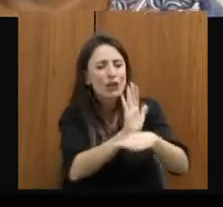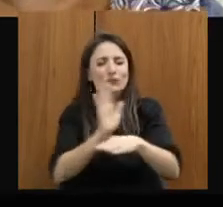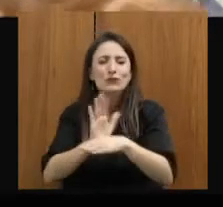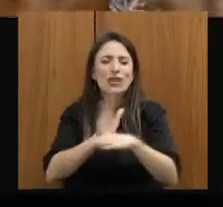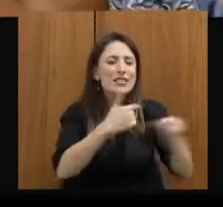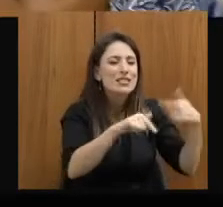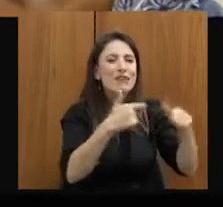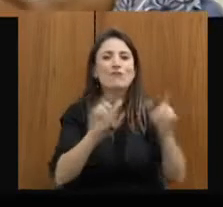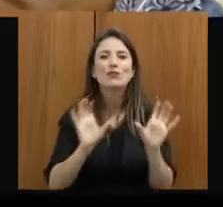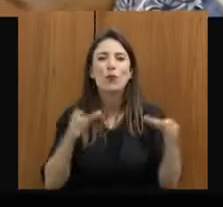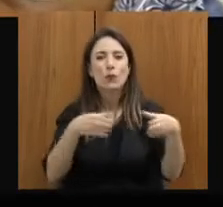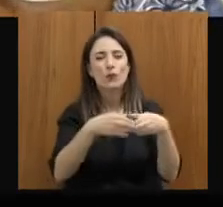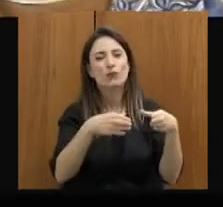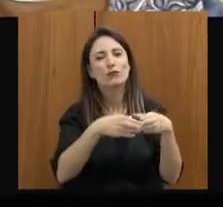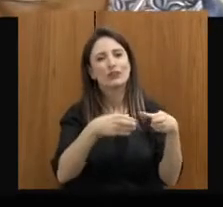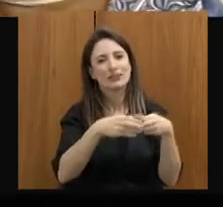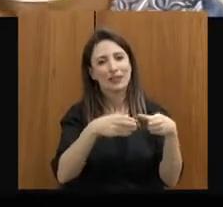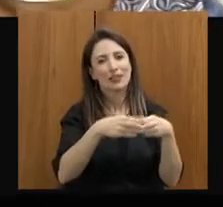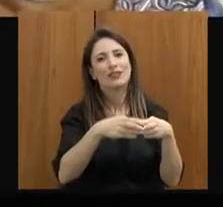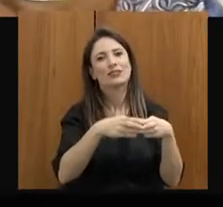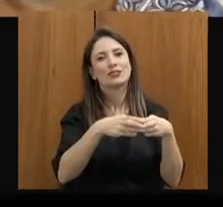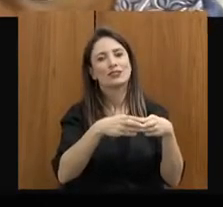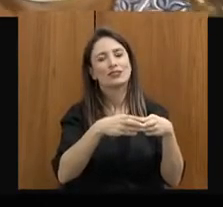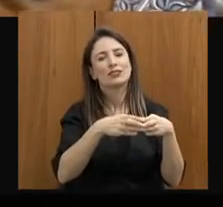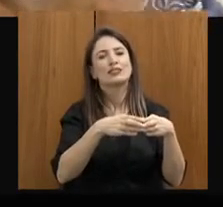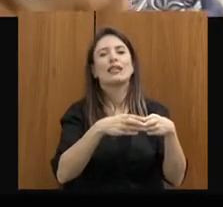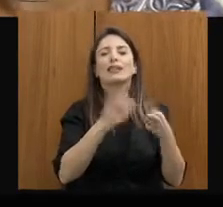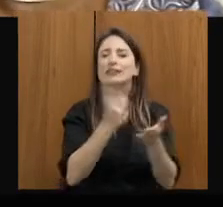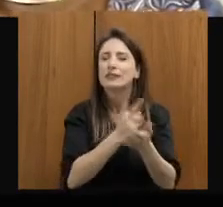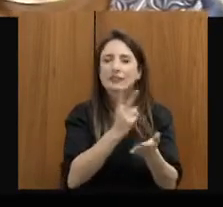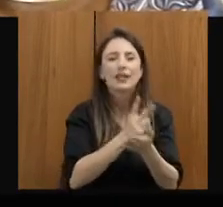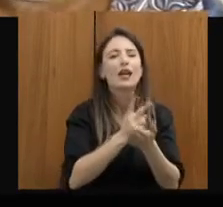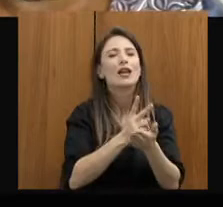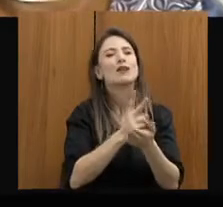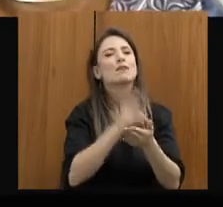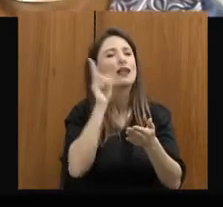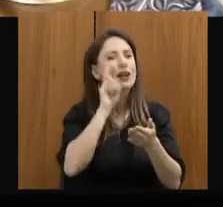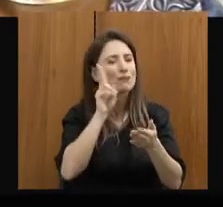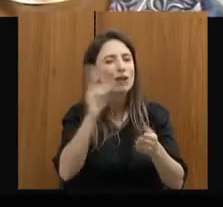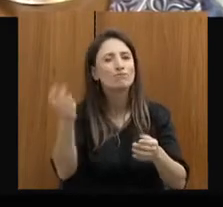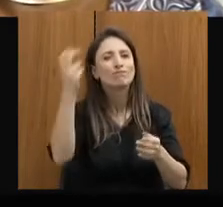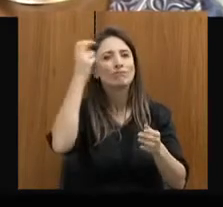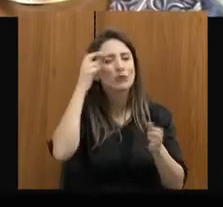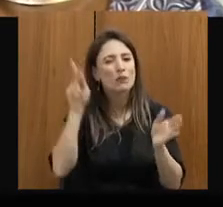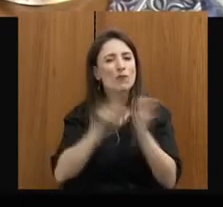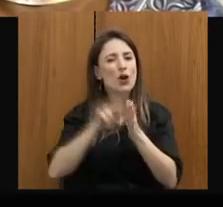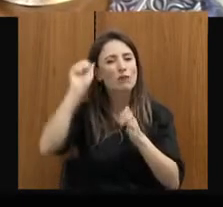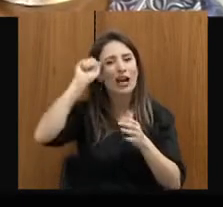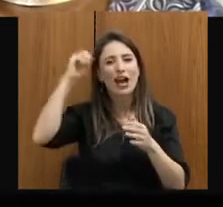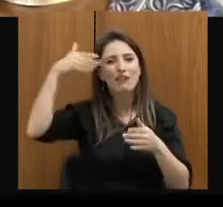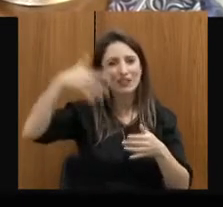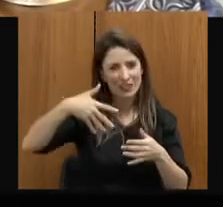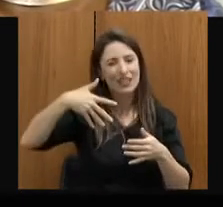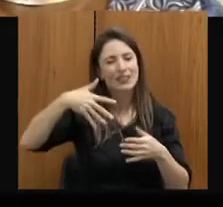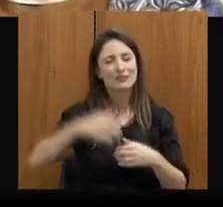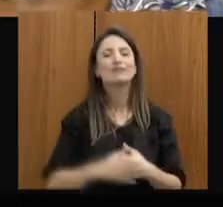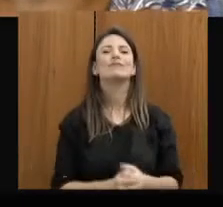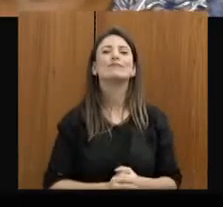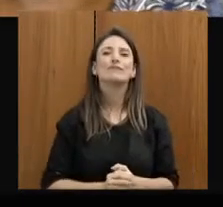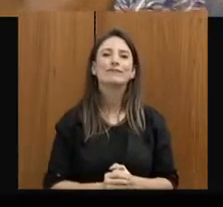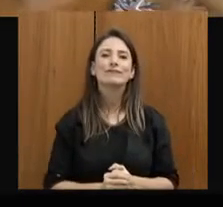a partir do referencial Africano pode passar por favor e